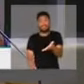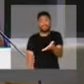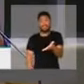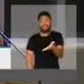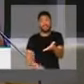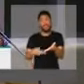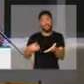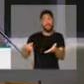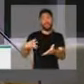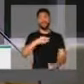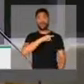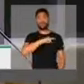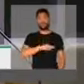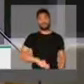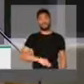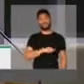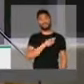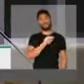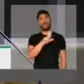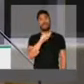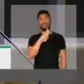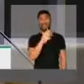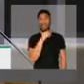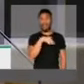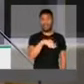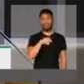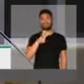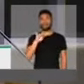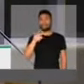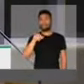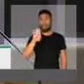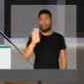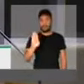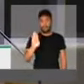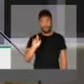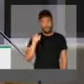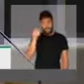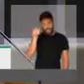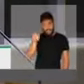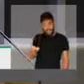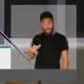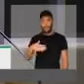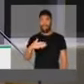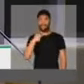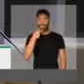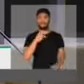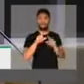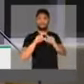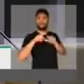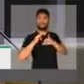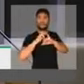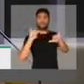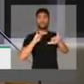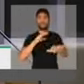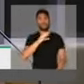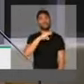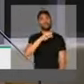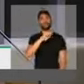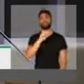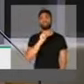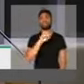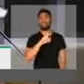atual ministro abriu nem traub gosta de dizer abertamente que comunistas merece levar bala na